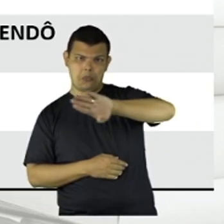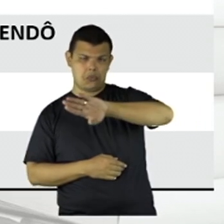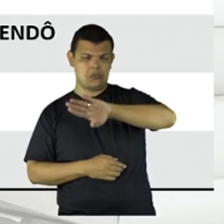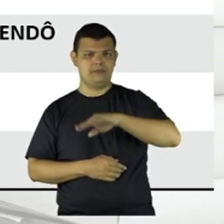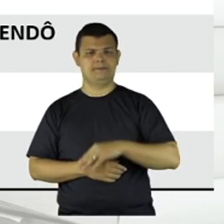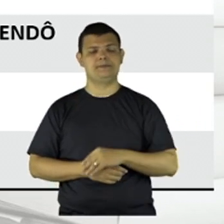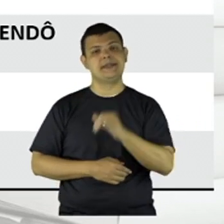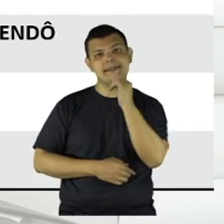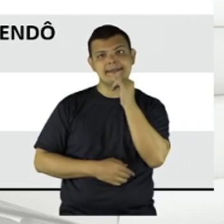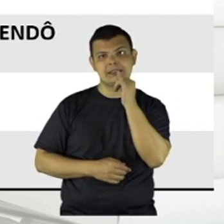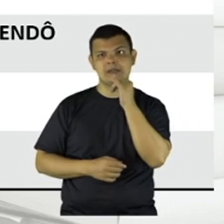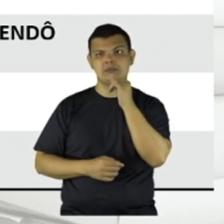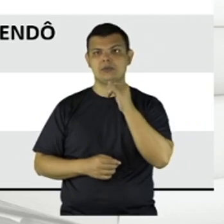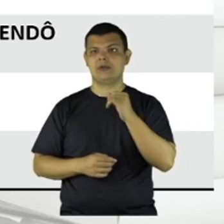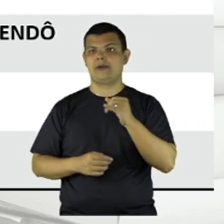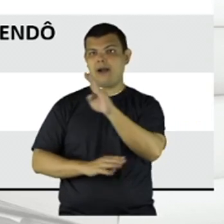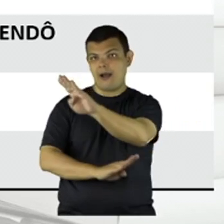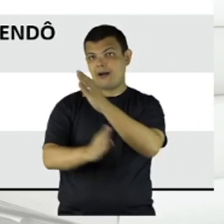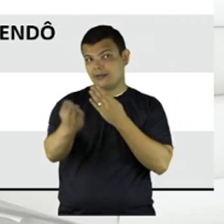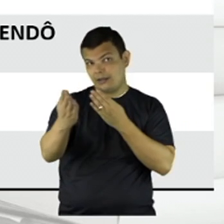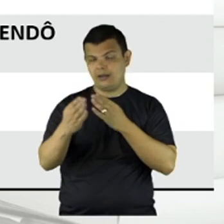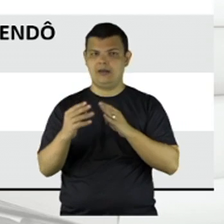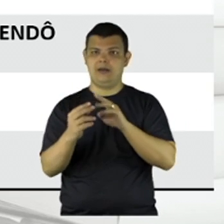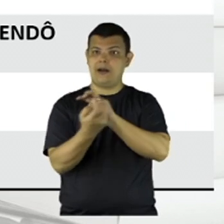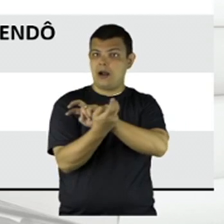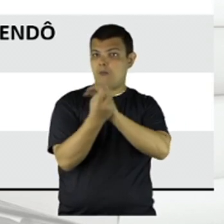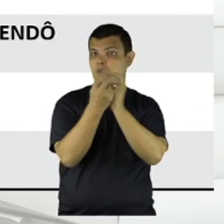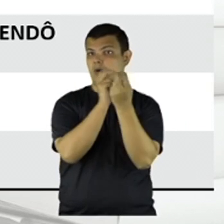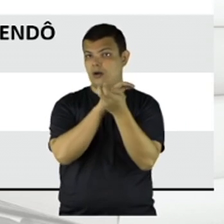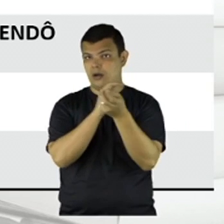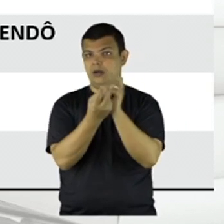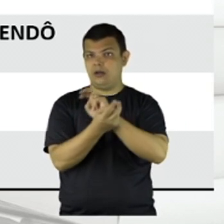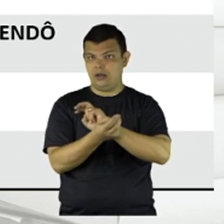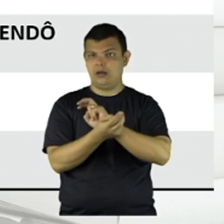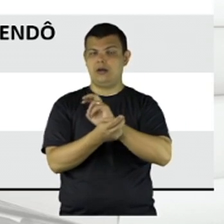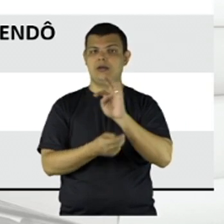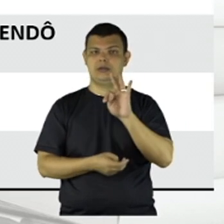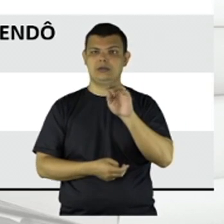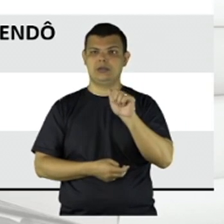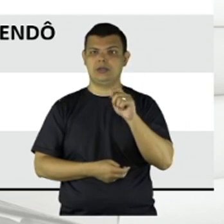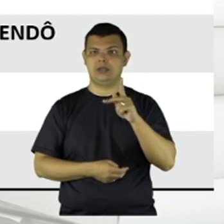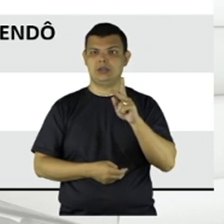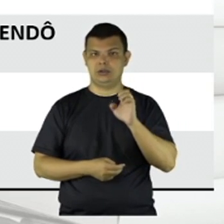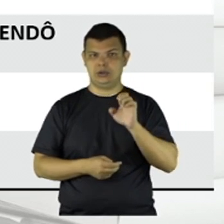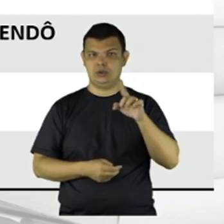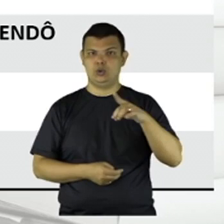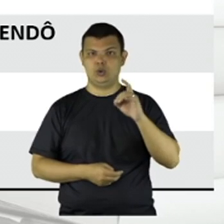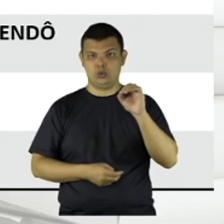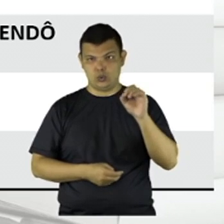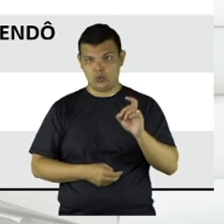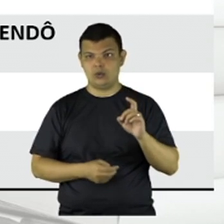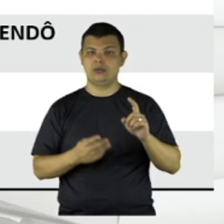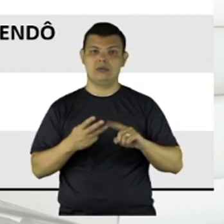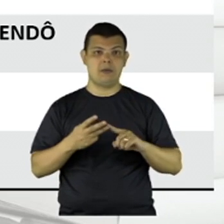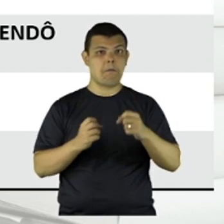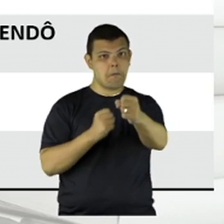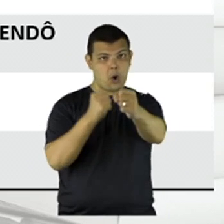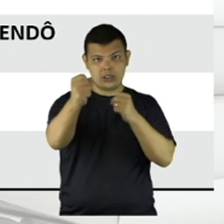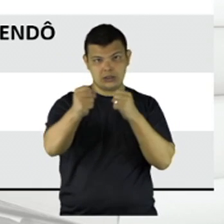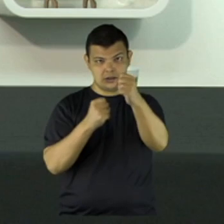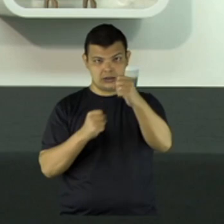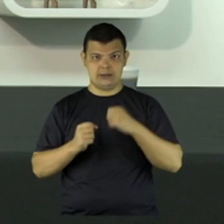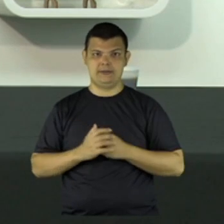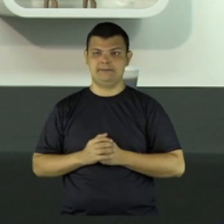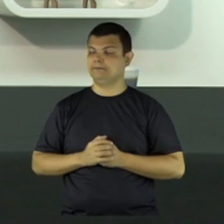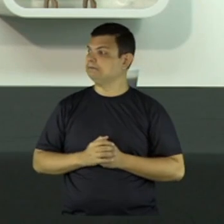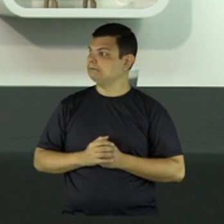Exemplos: karatê, capoeira, taekwondo e boxe. Volta aqui comigo.